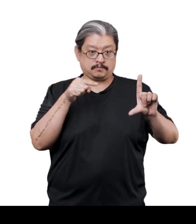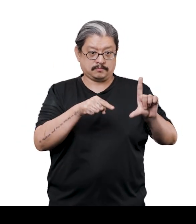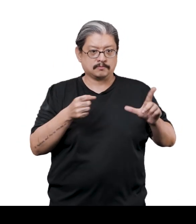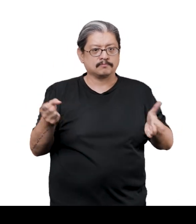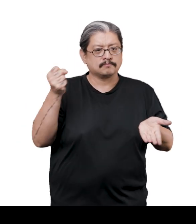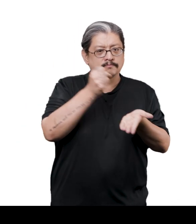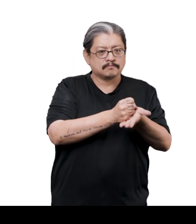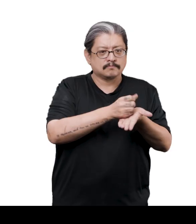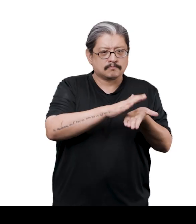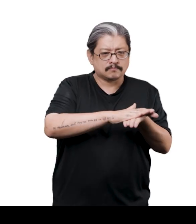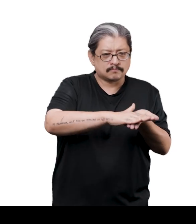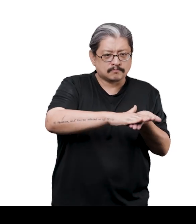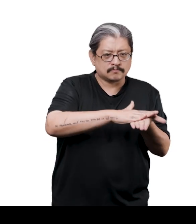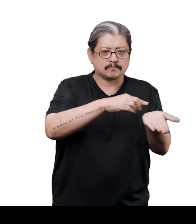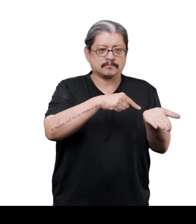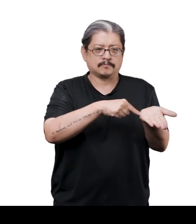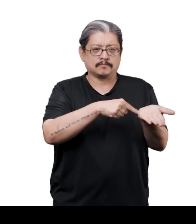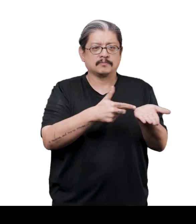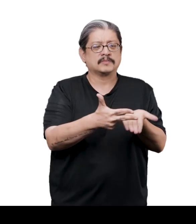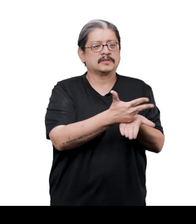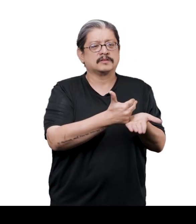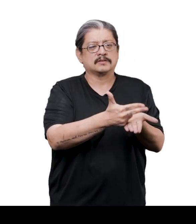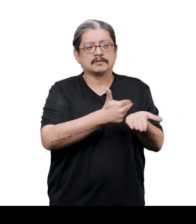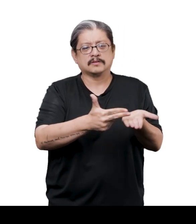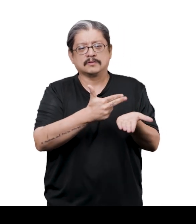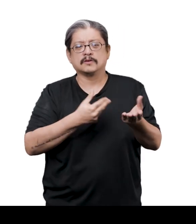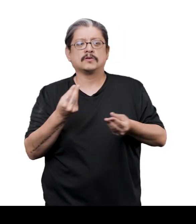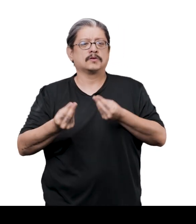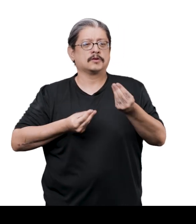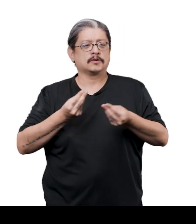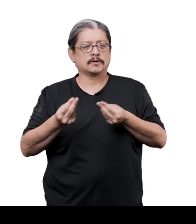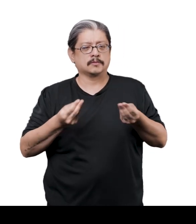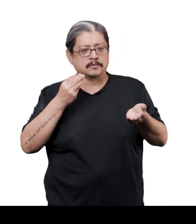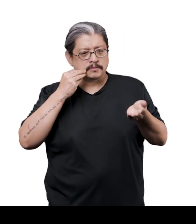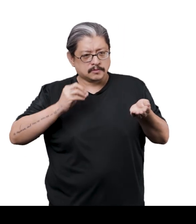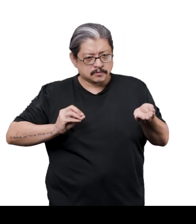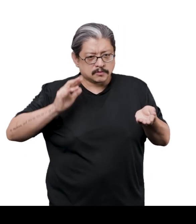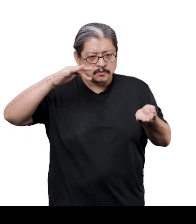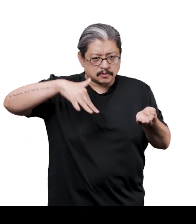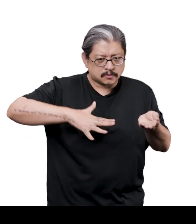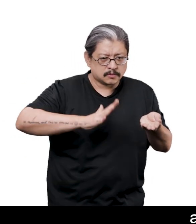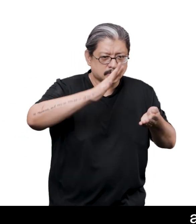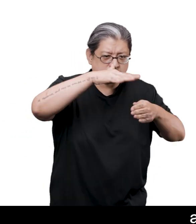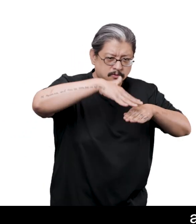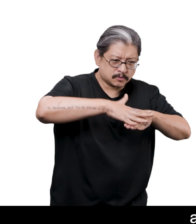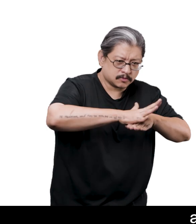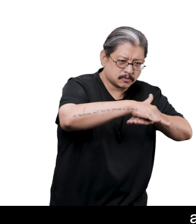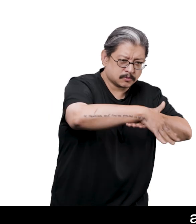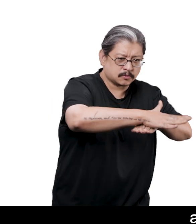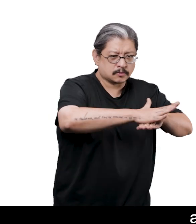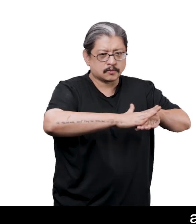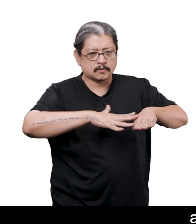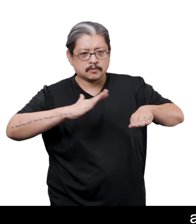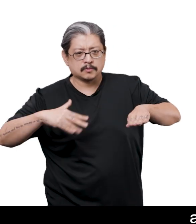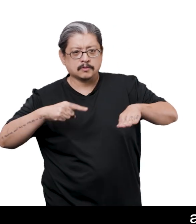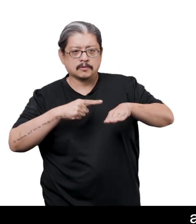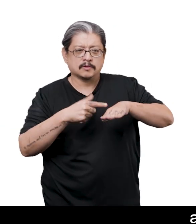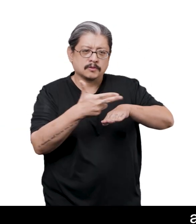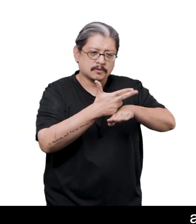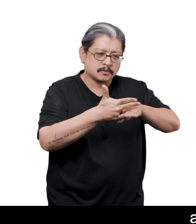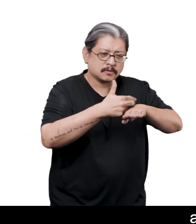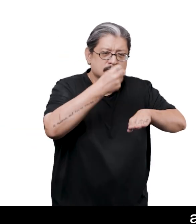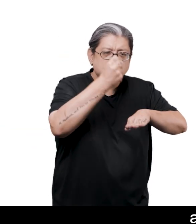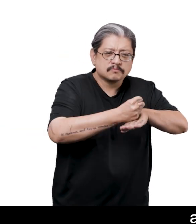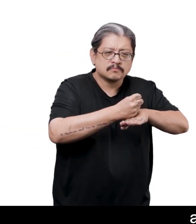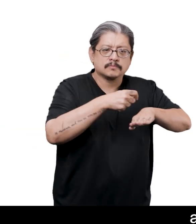dos desenhos deixados pelas ondas na areia da praia. O artista passaria, então, a aplicar a técnica de